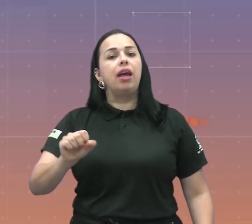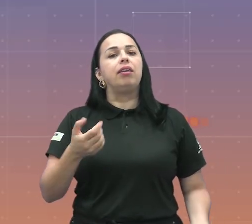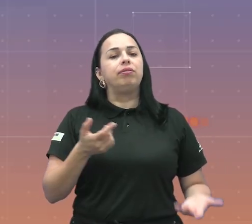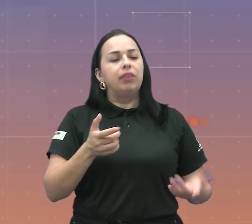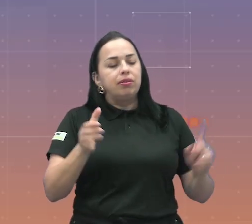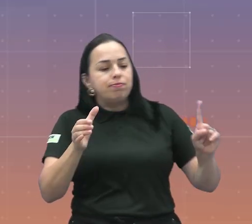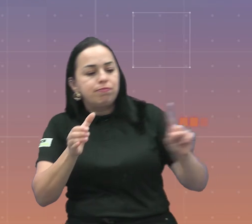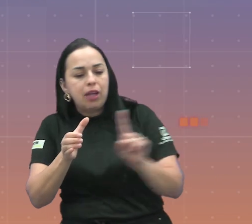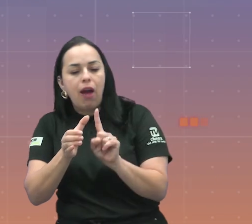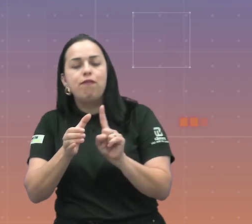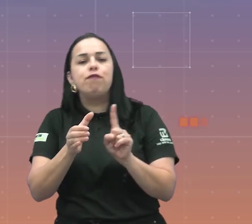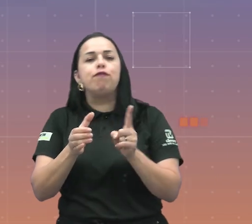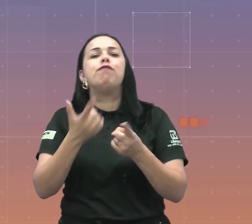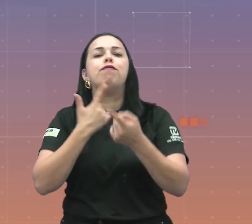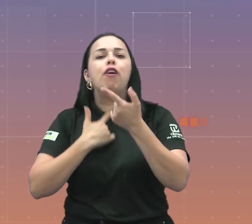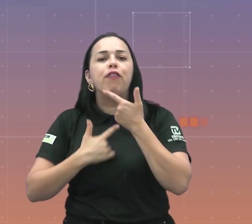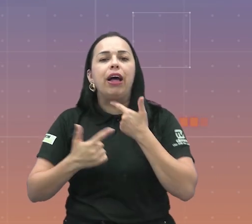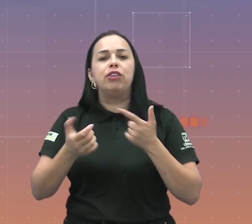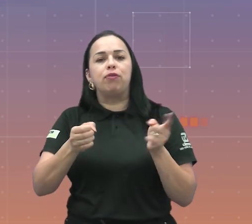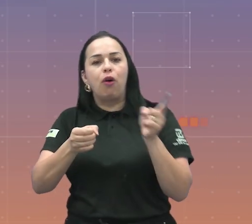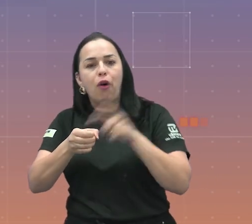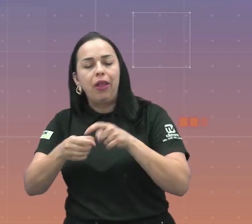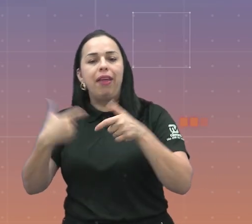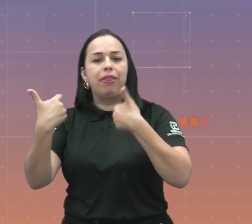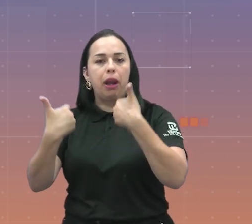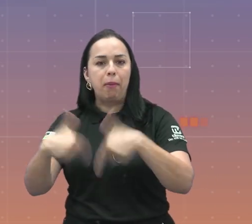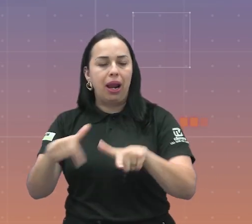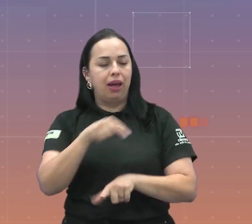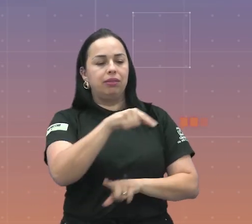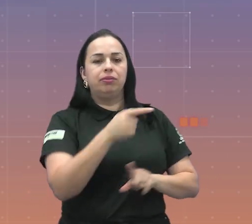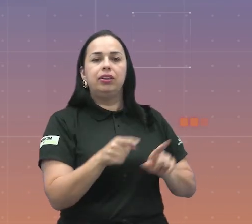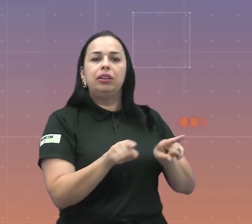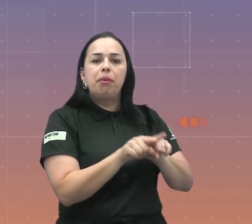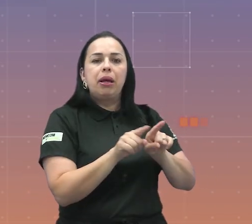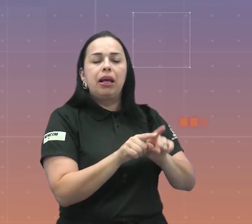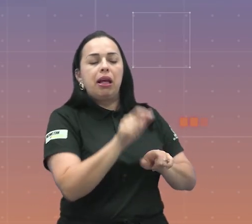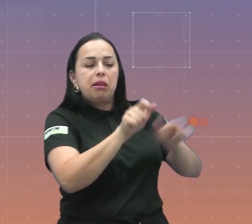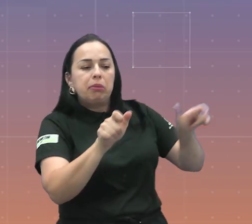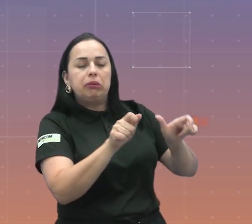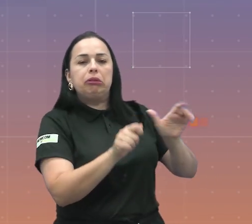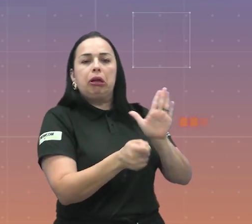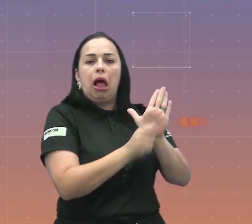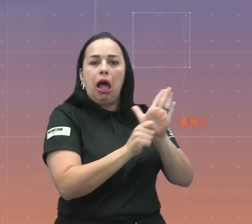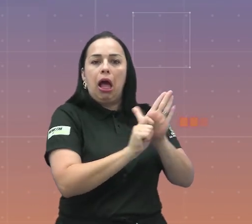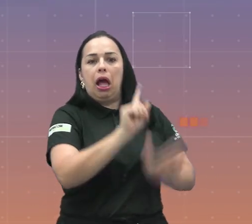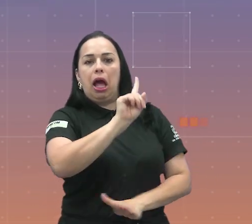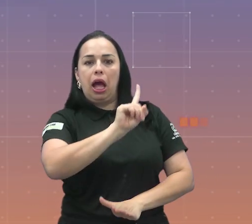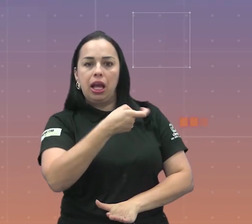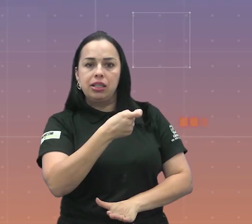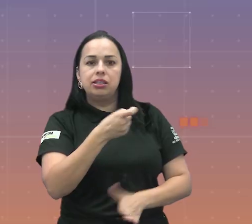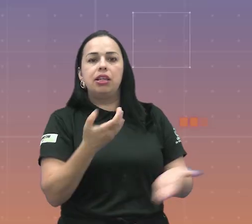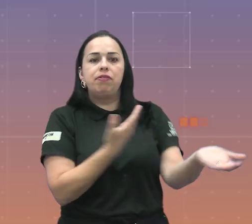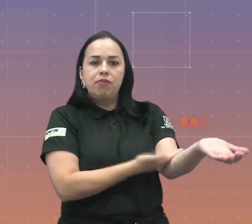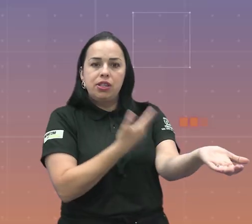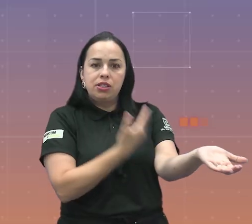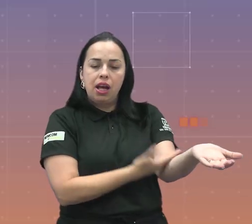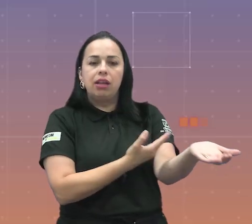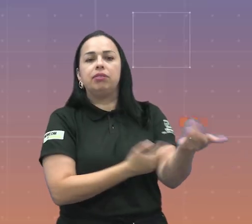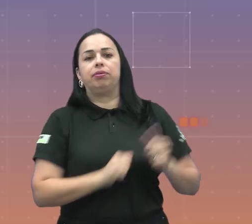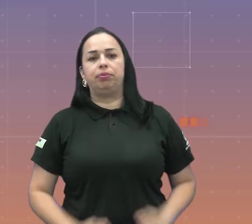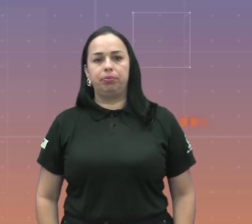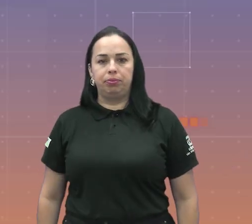ao mercado de trabalho para pessoas em processo de reabilitação, recuperação de dependência química e uso de